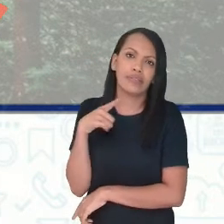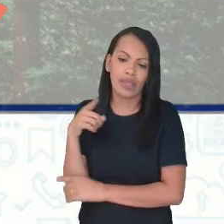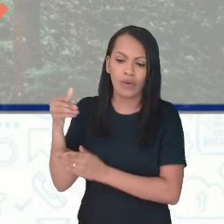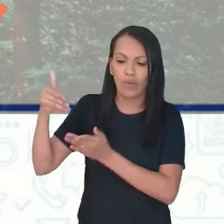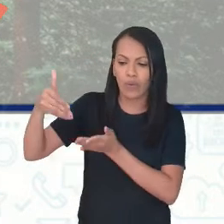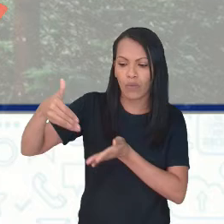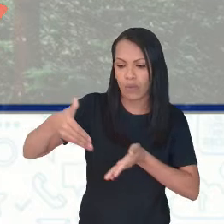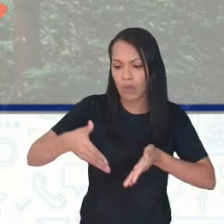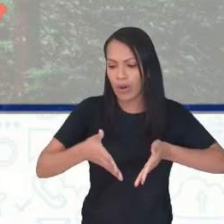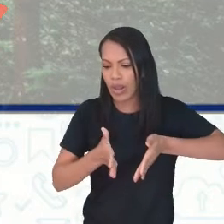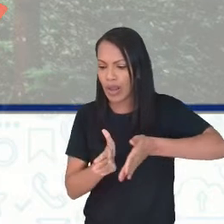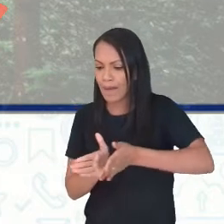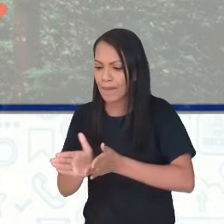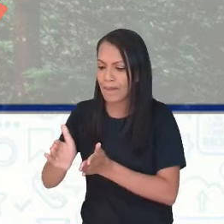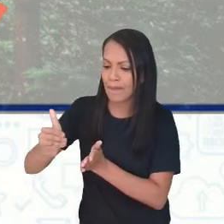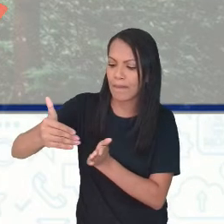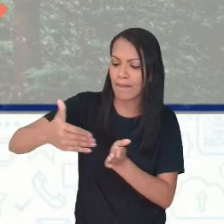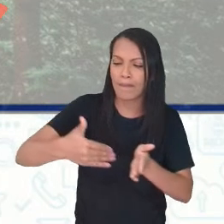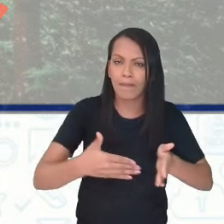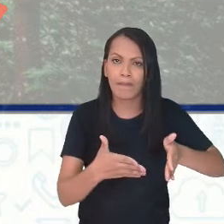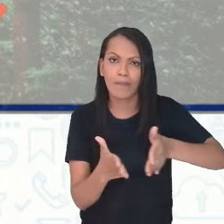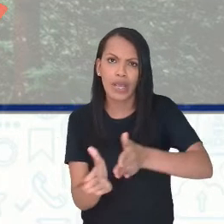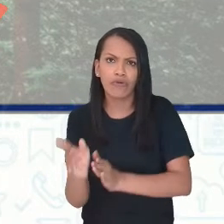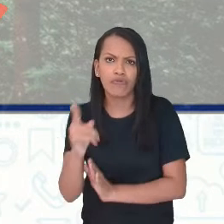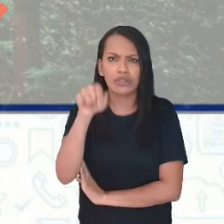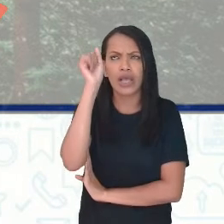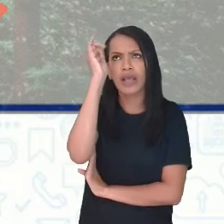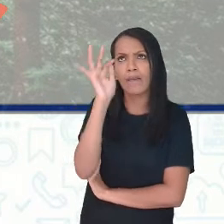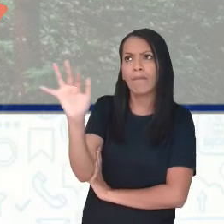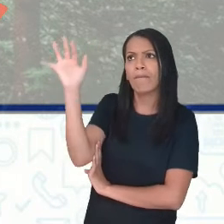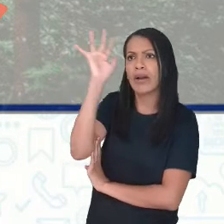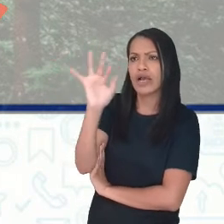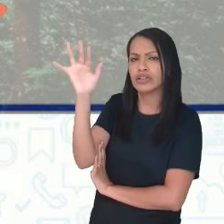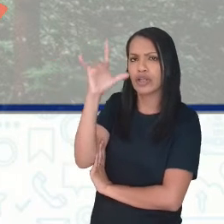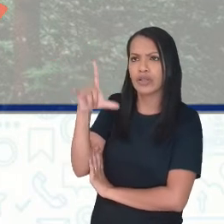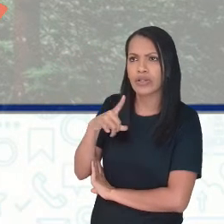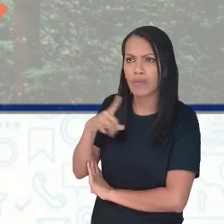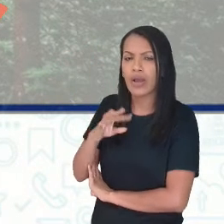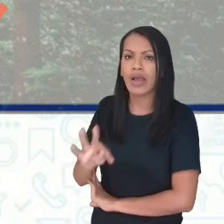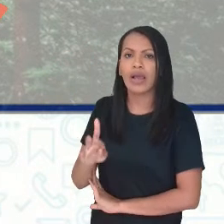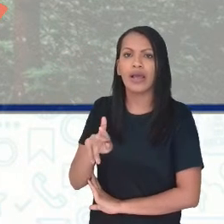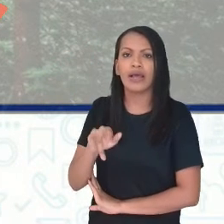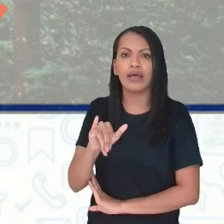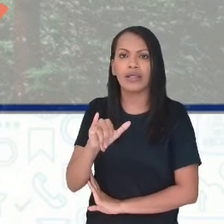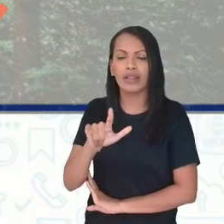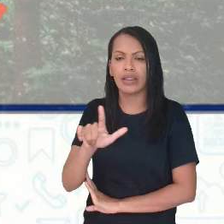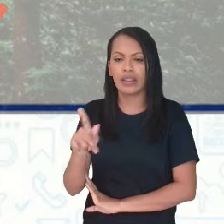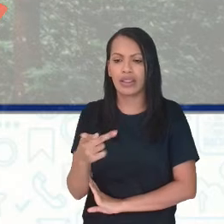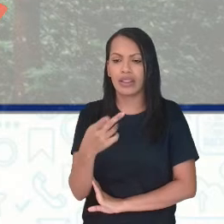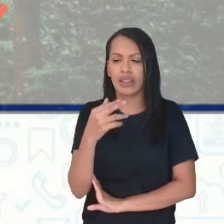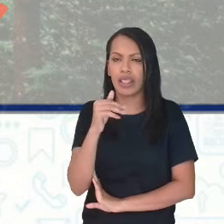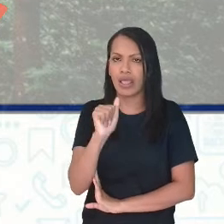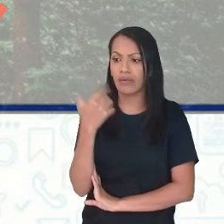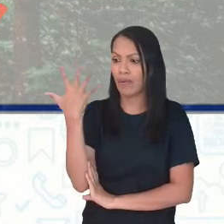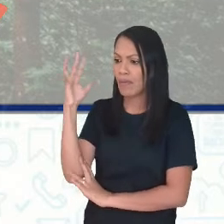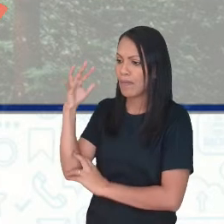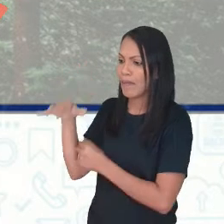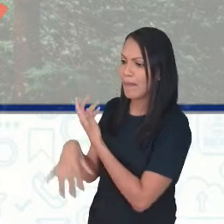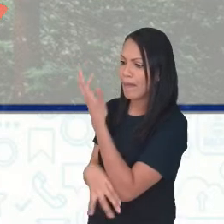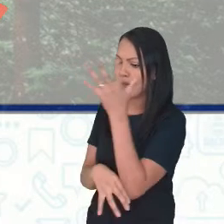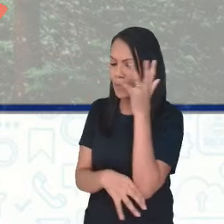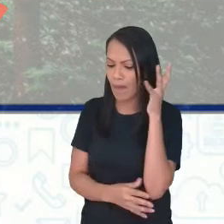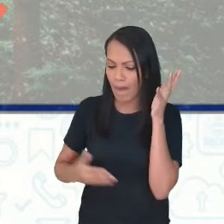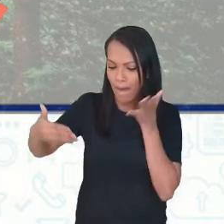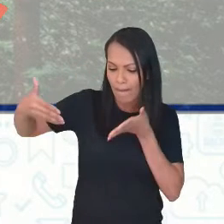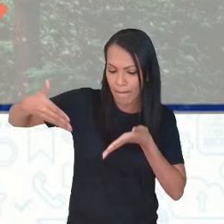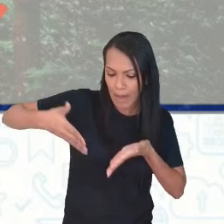caminho a percorrer. Imaginem uma trilha que há muitos obstáculos a superar. Então, você muitas vezes se